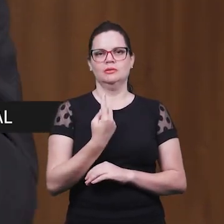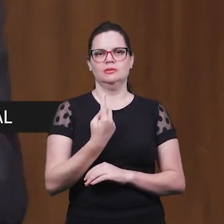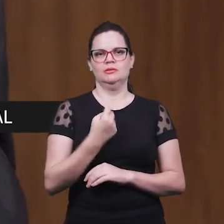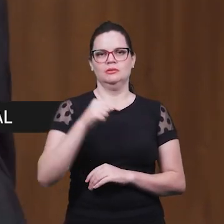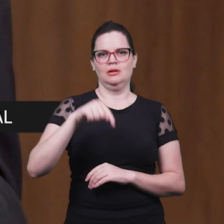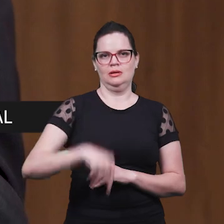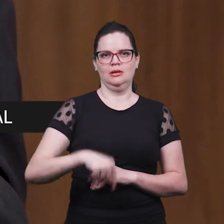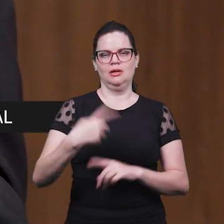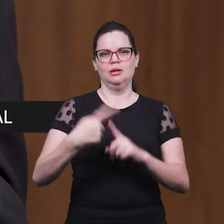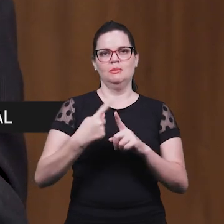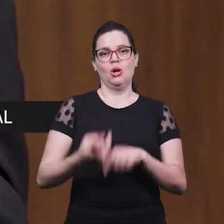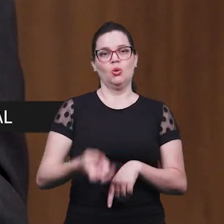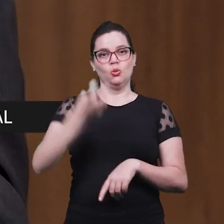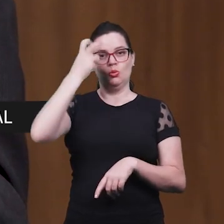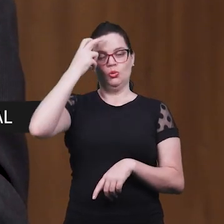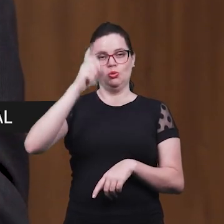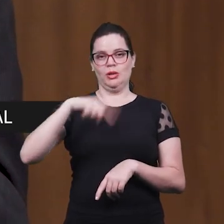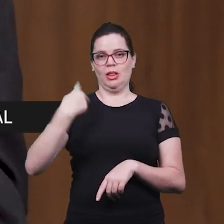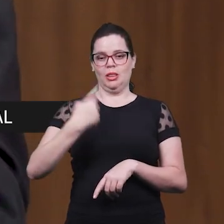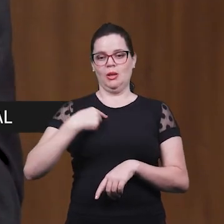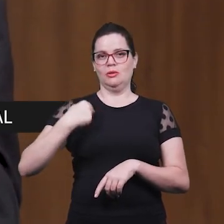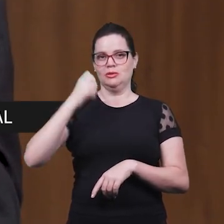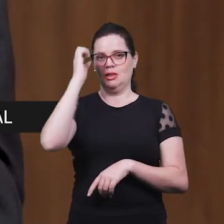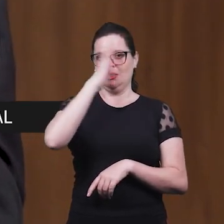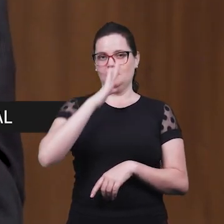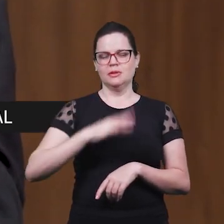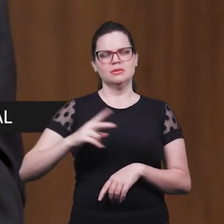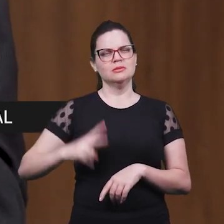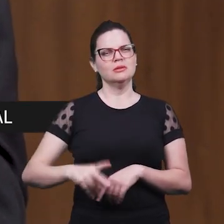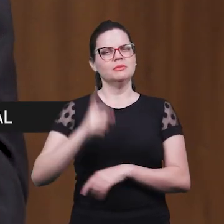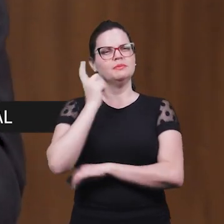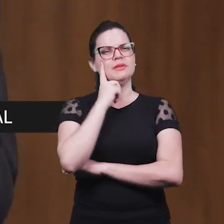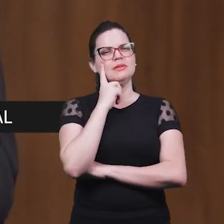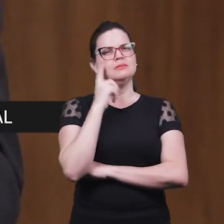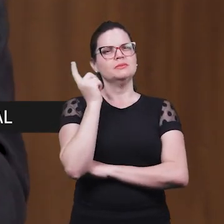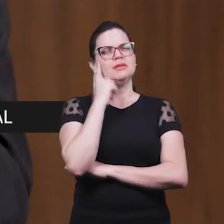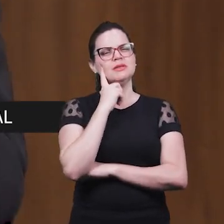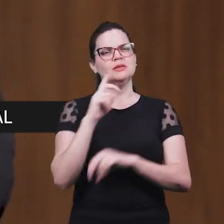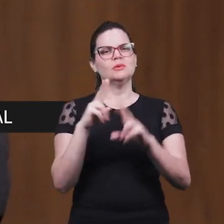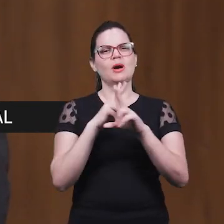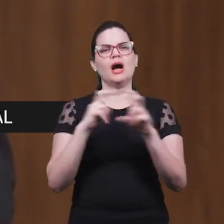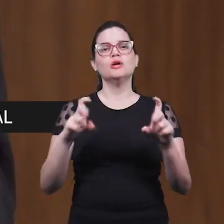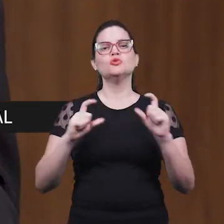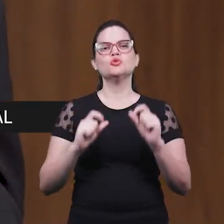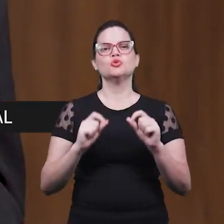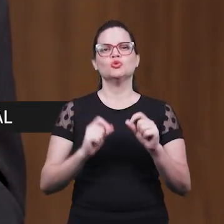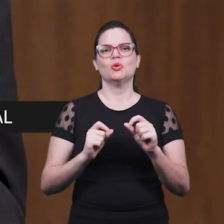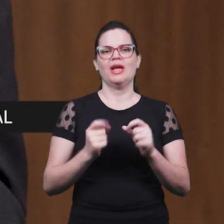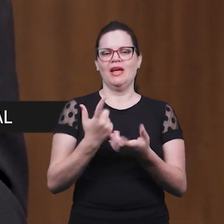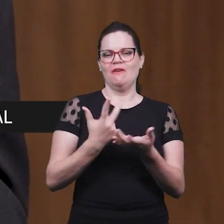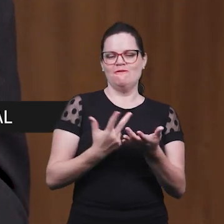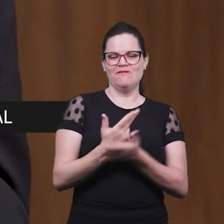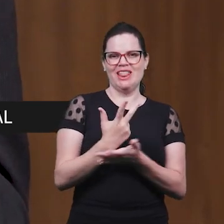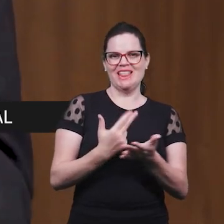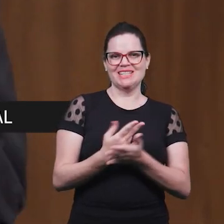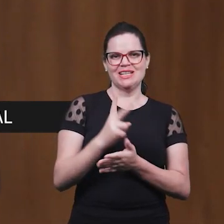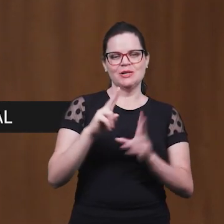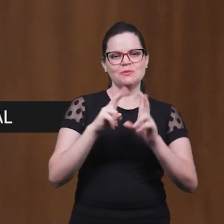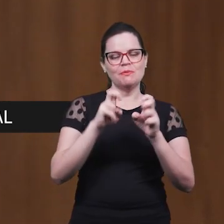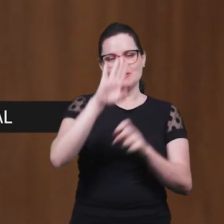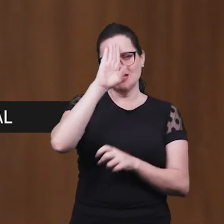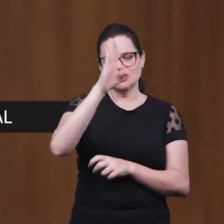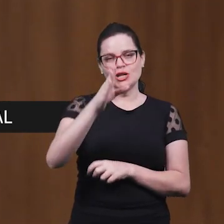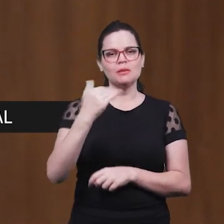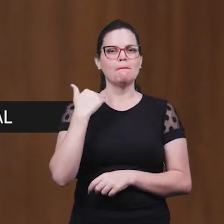pelo aculturamento brasileiro, a gente sempre está pensando numa instituição financeira como um banco, né? Mas existem